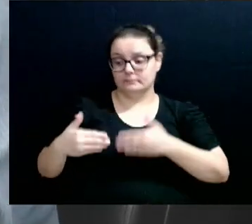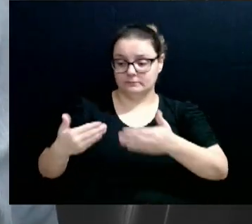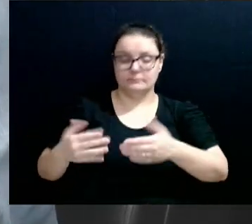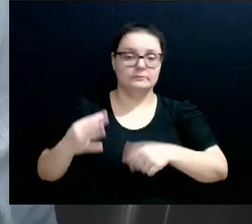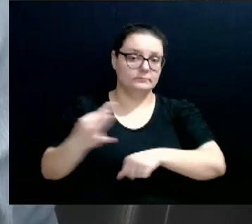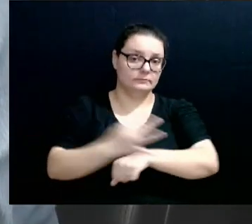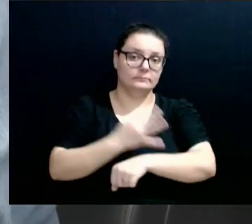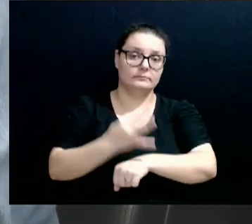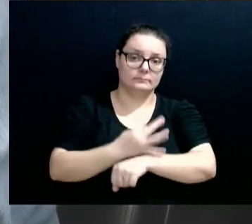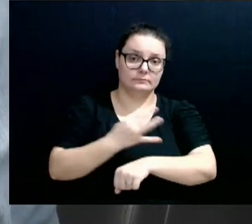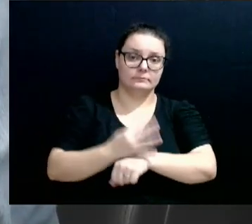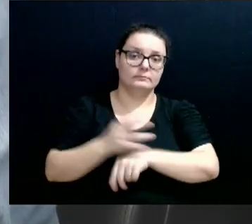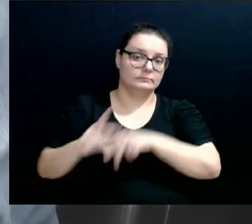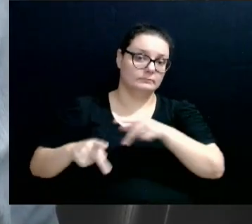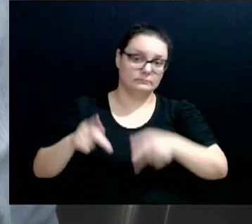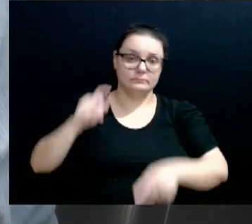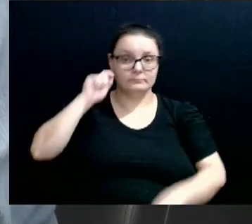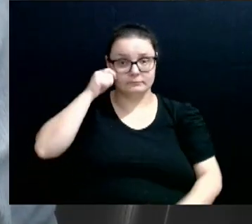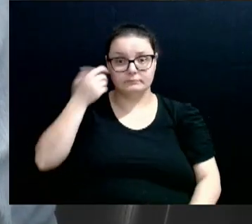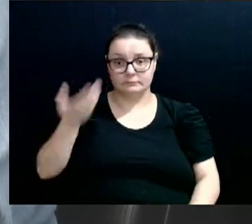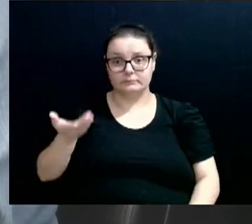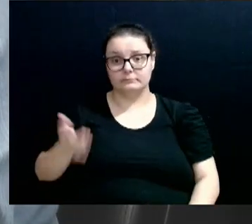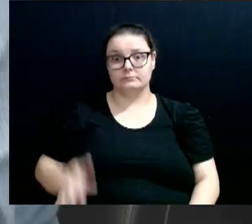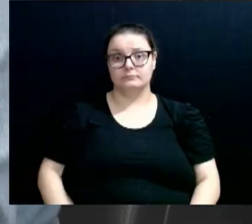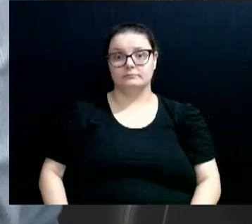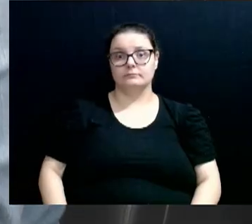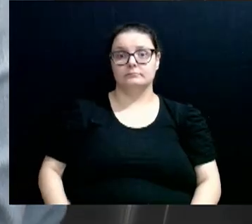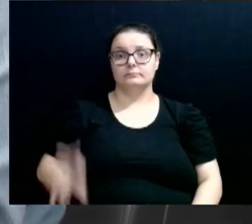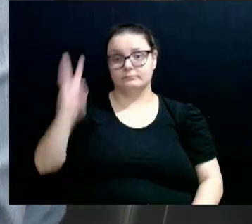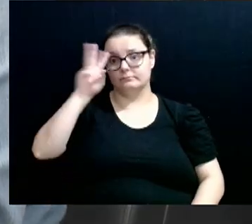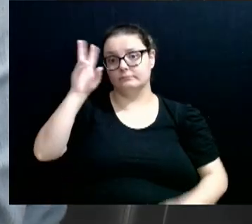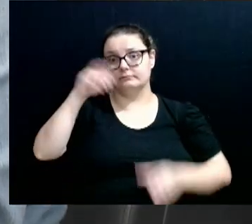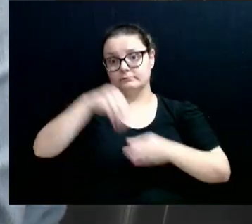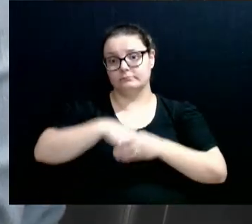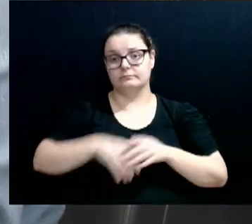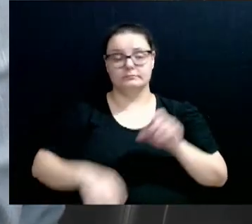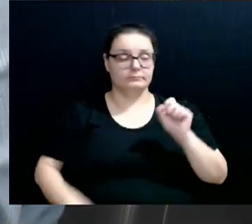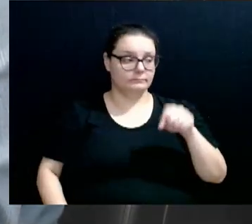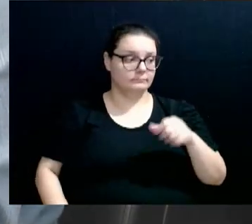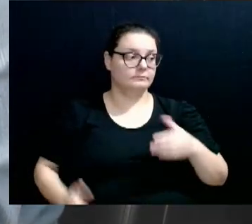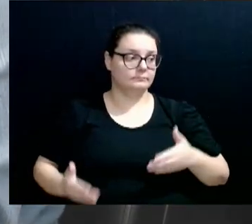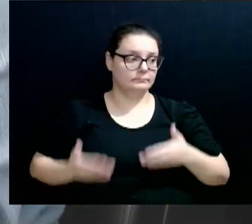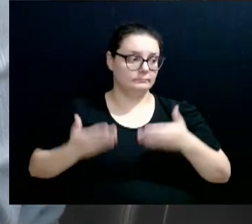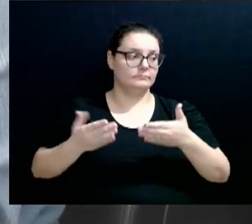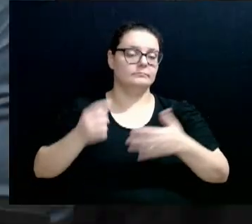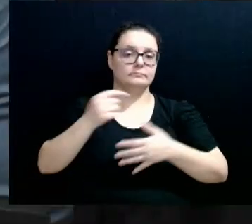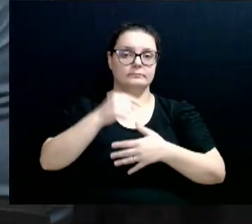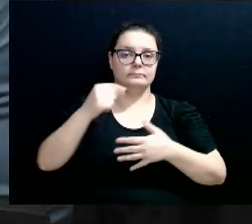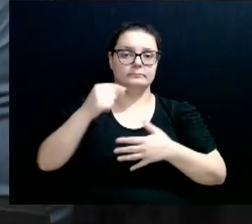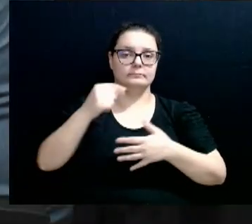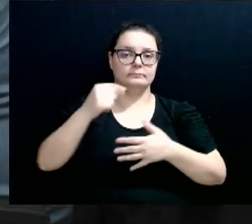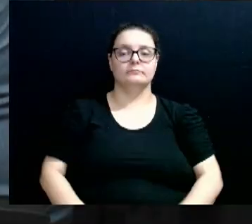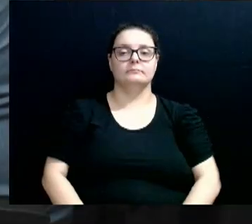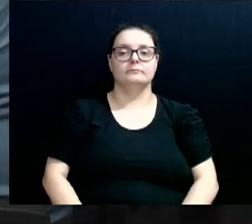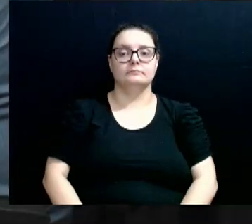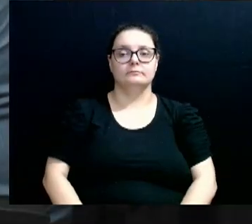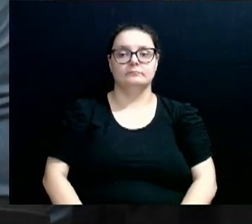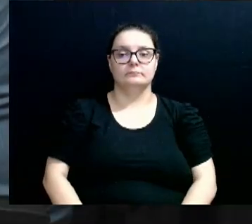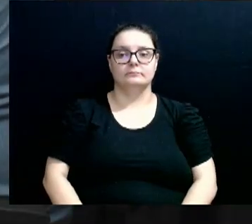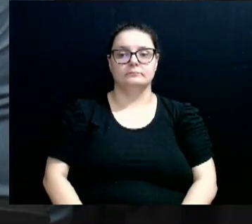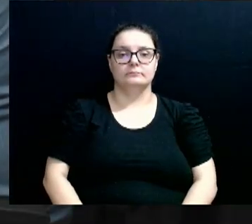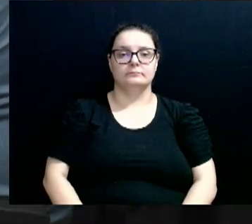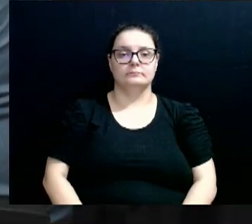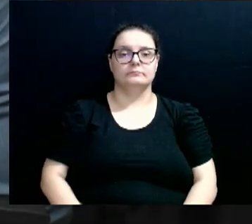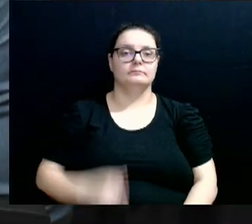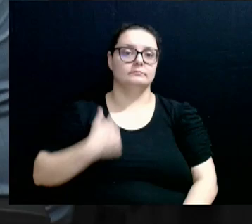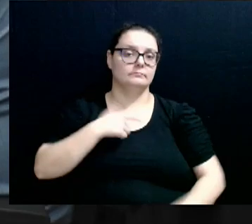povo negro, né? Tá na nossa história, né? Sim. Você traz aí um elemento, né, que é constitutivo aí da nossa população, que é o fenômeno